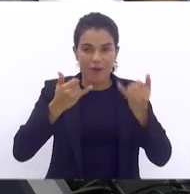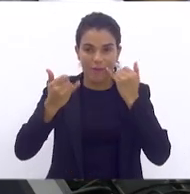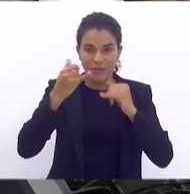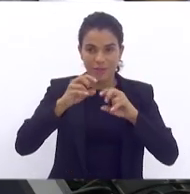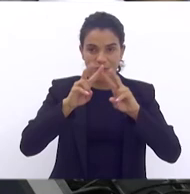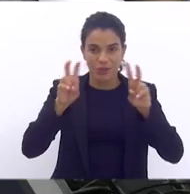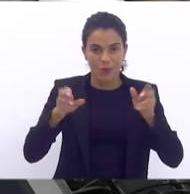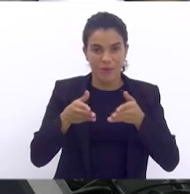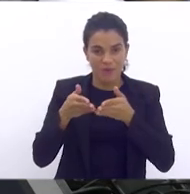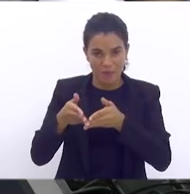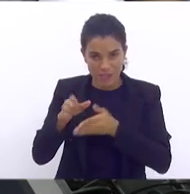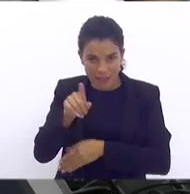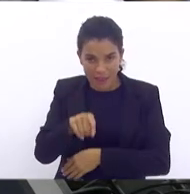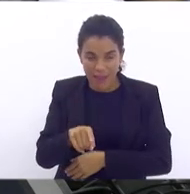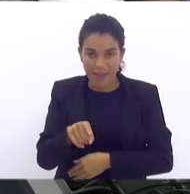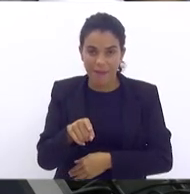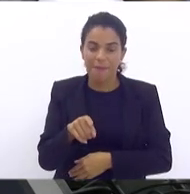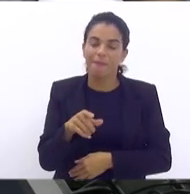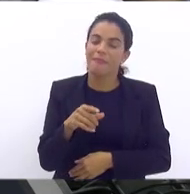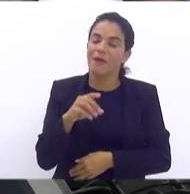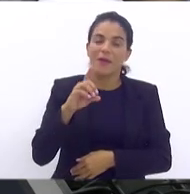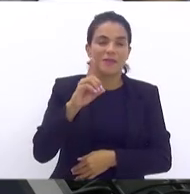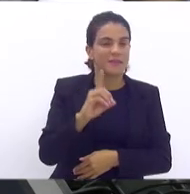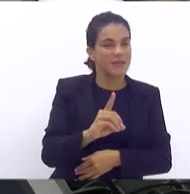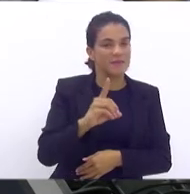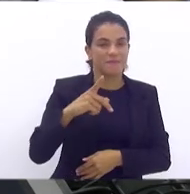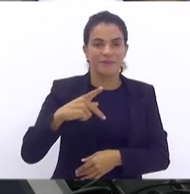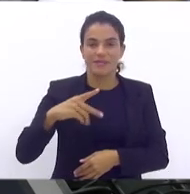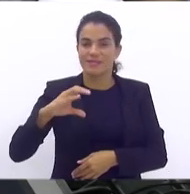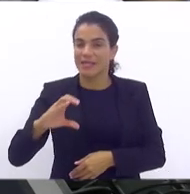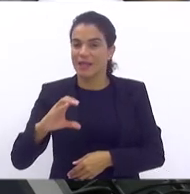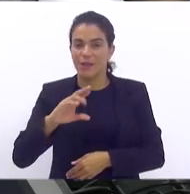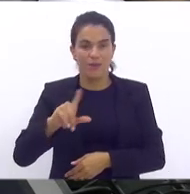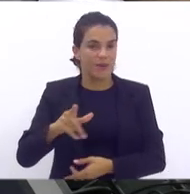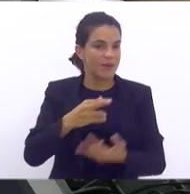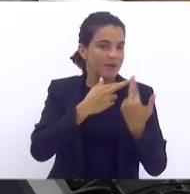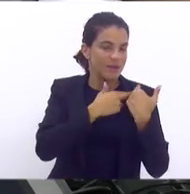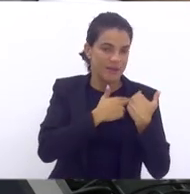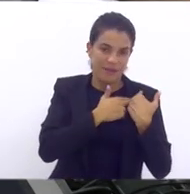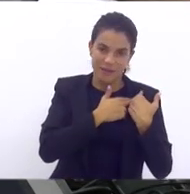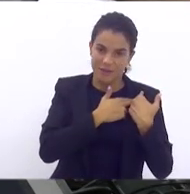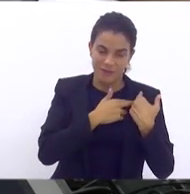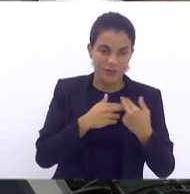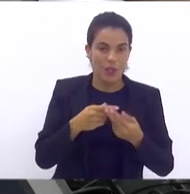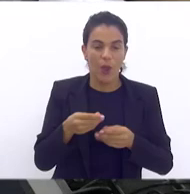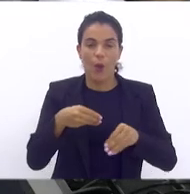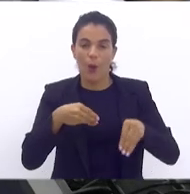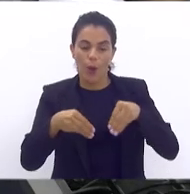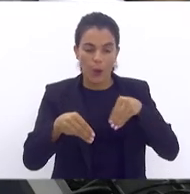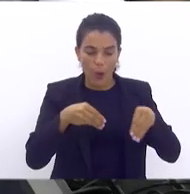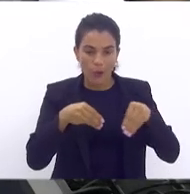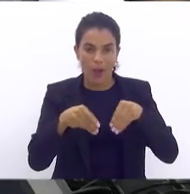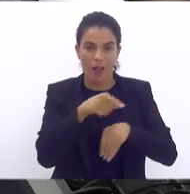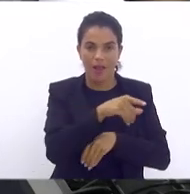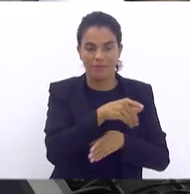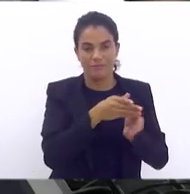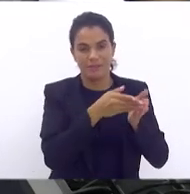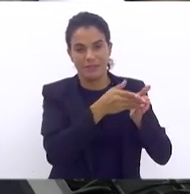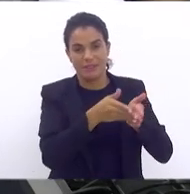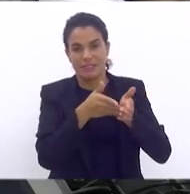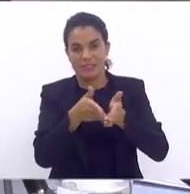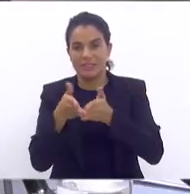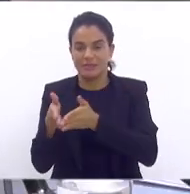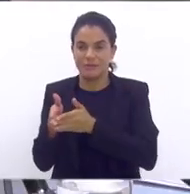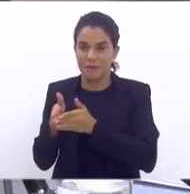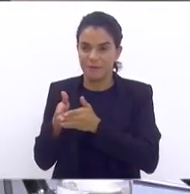sobre essas embarcações. É isso que vocês estão dizendo? A DPC ela não é responsável por controlar essas embarcações. Cabe não